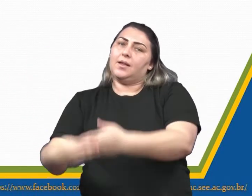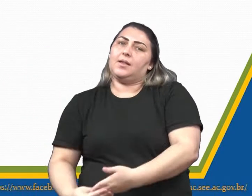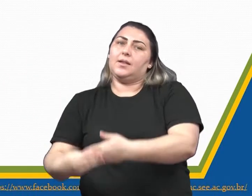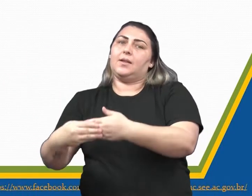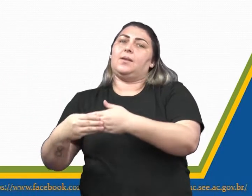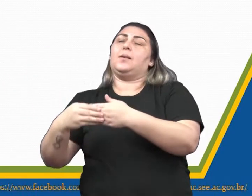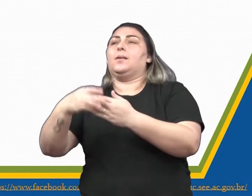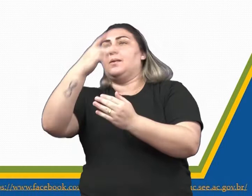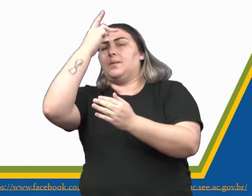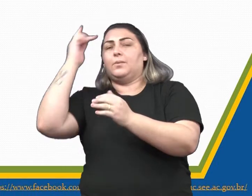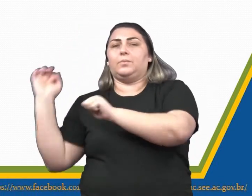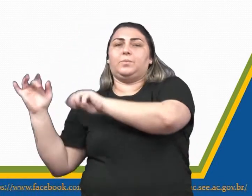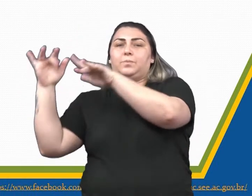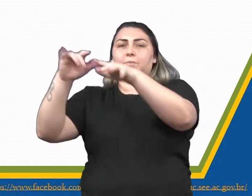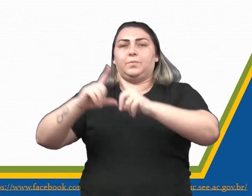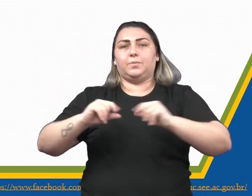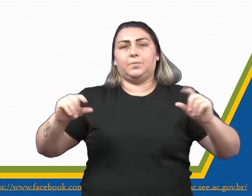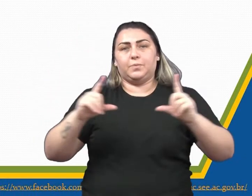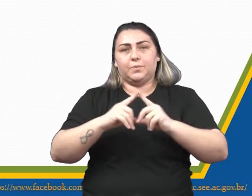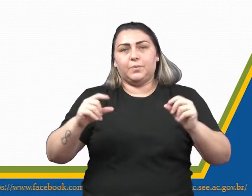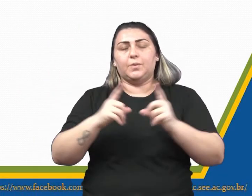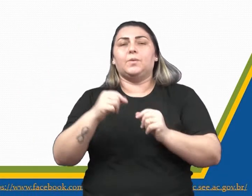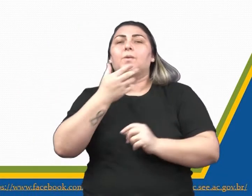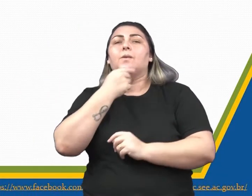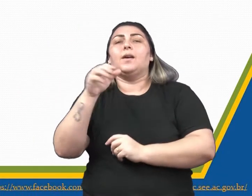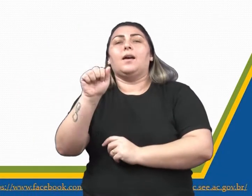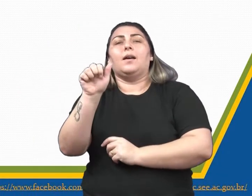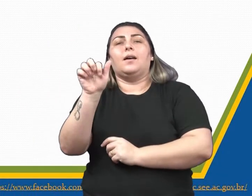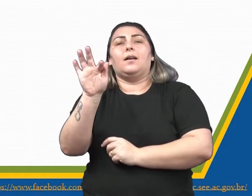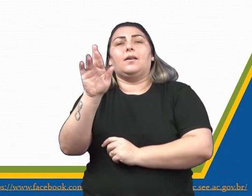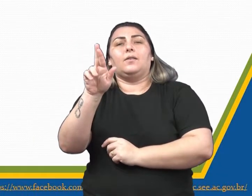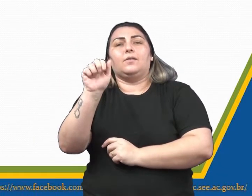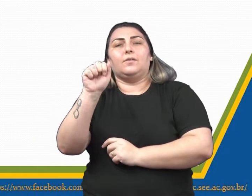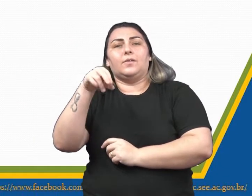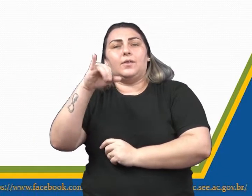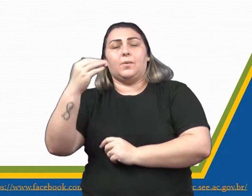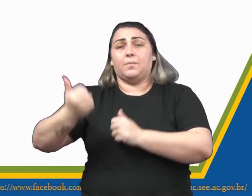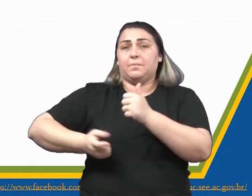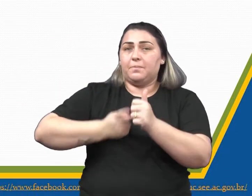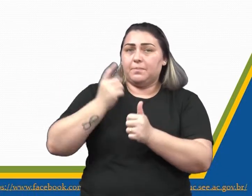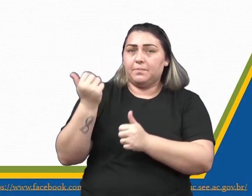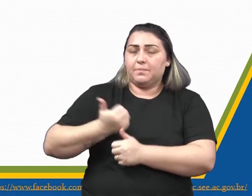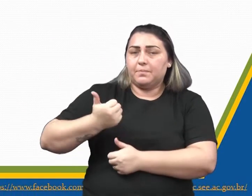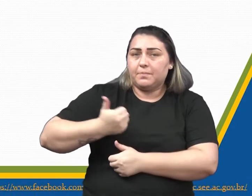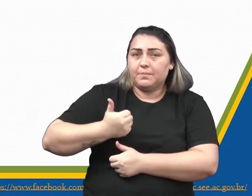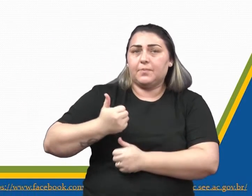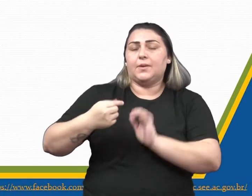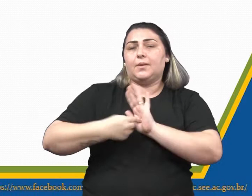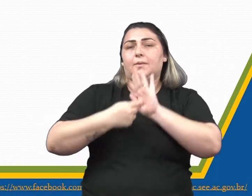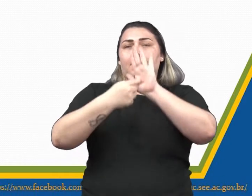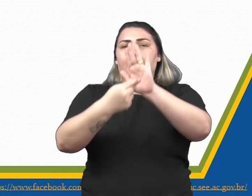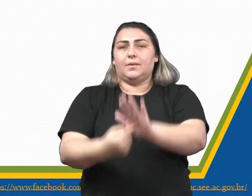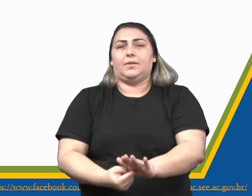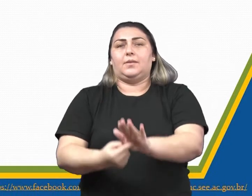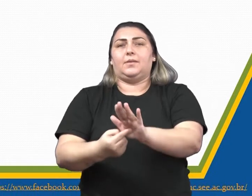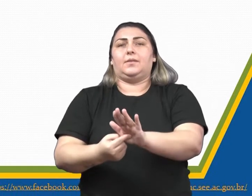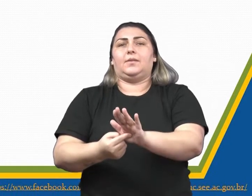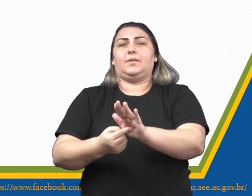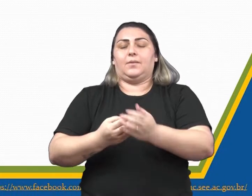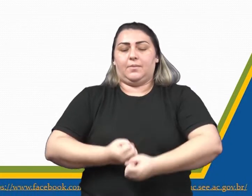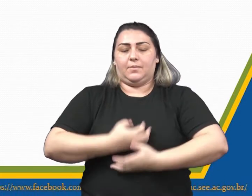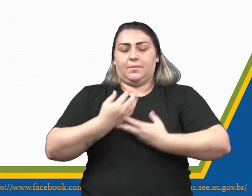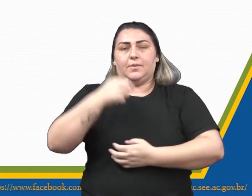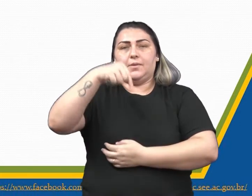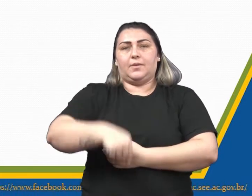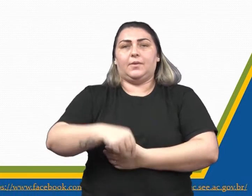imigrantes japoneses. O teórico literário Afrânio Peixoto foi um dos primeiros a apresentar essa forma poética no